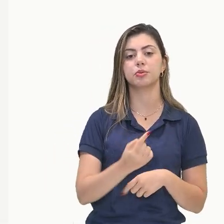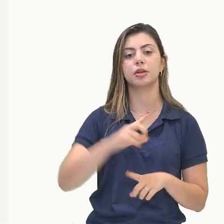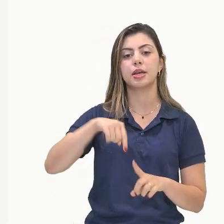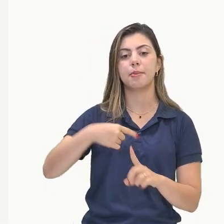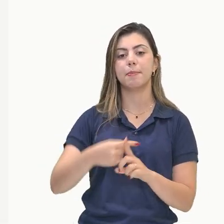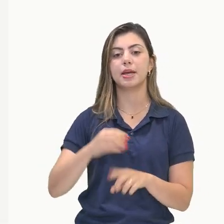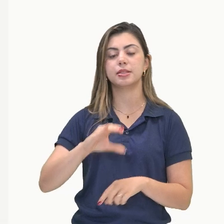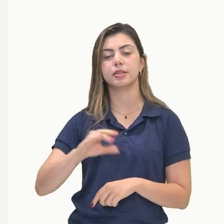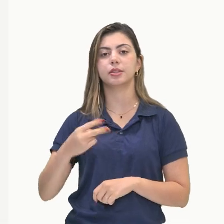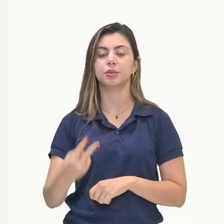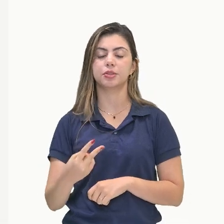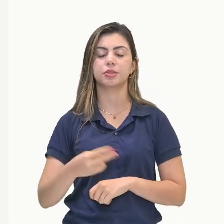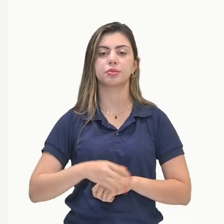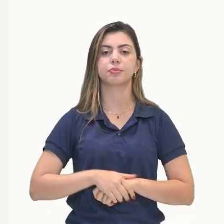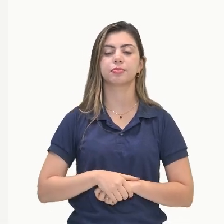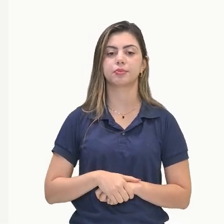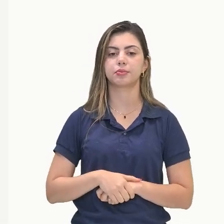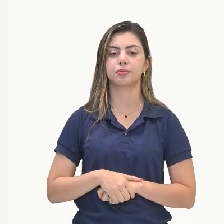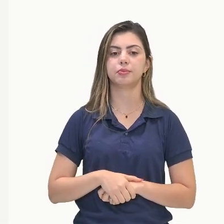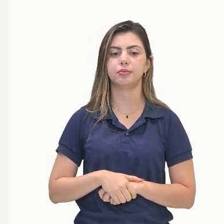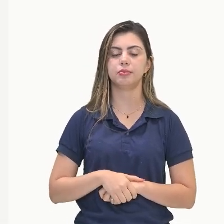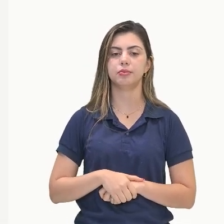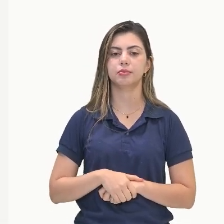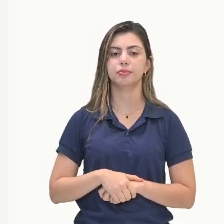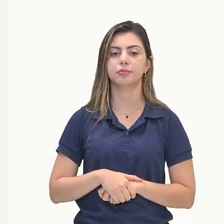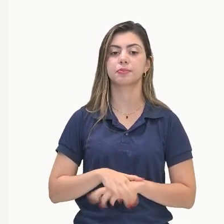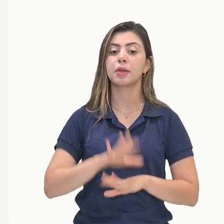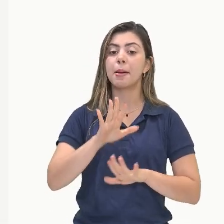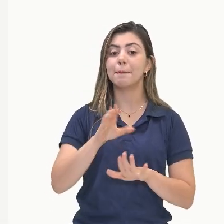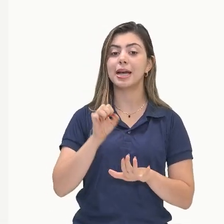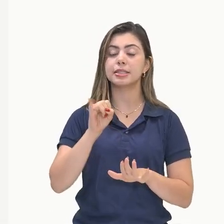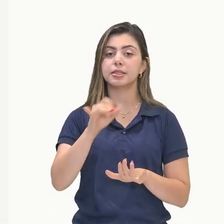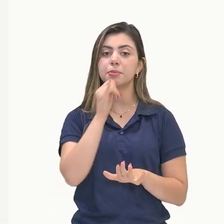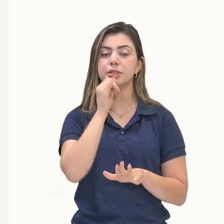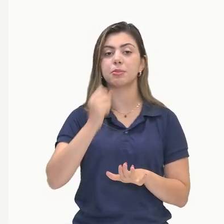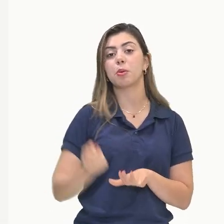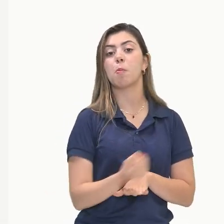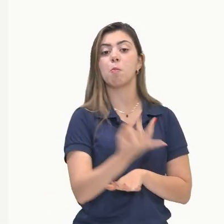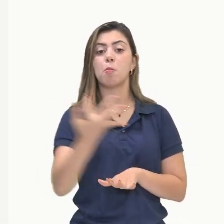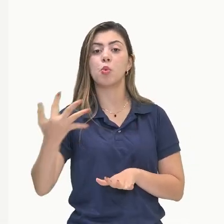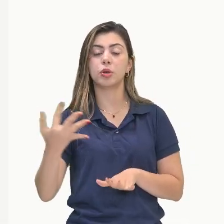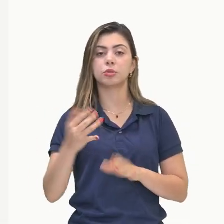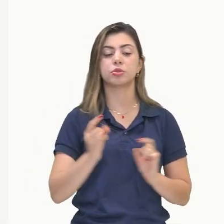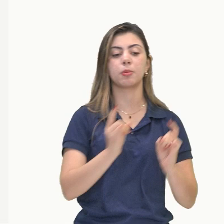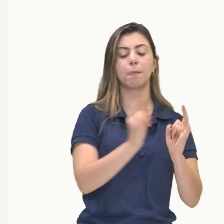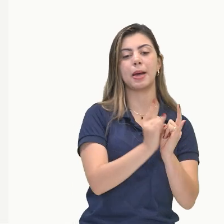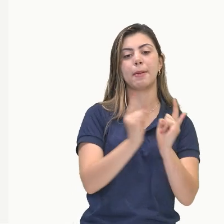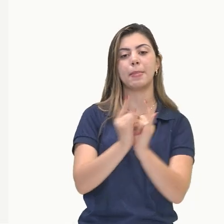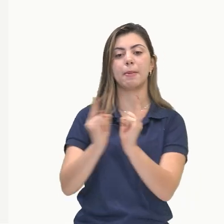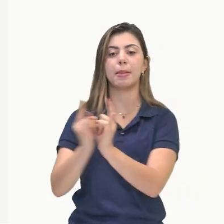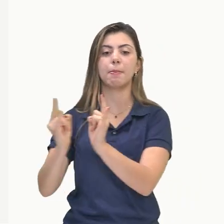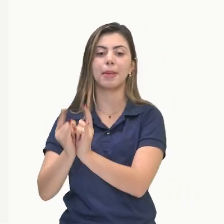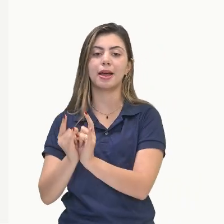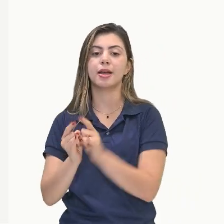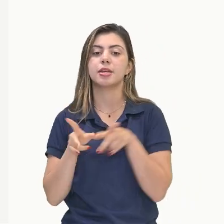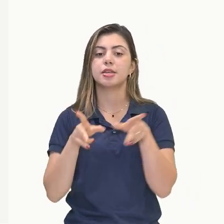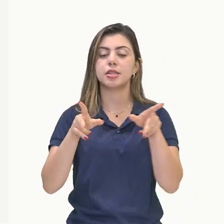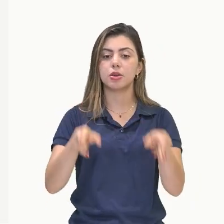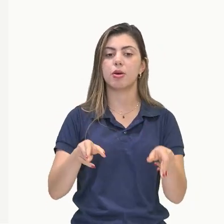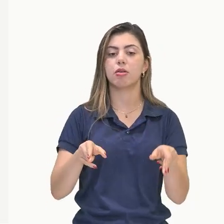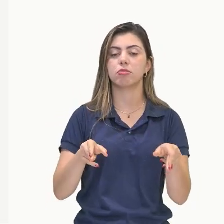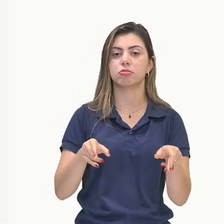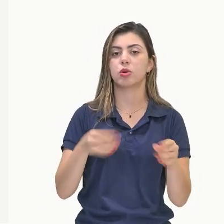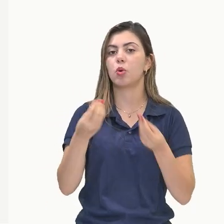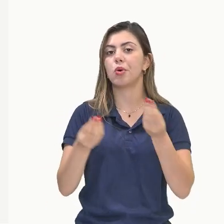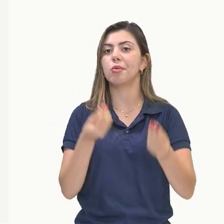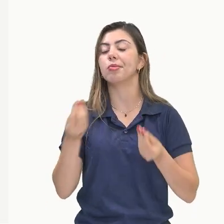C2 dividido por C1 mais C2. E se eu tiver N capacitores iguais, ou seja, se eu tiver uma associação de capacitores em série,